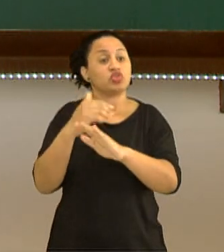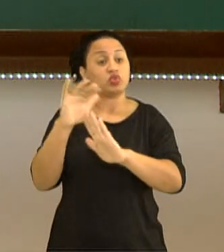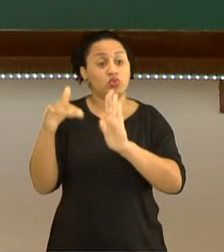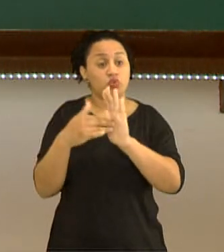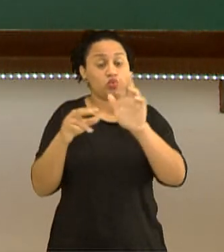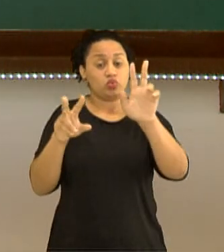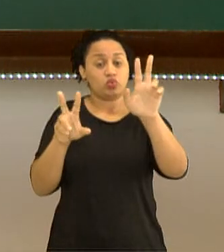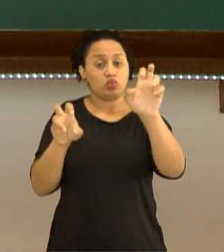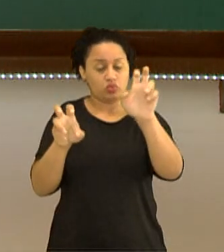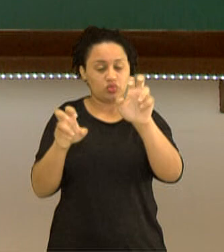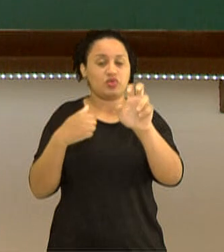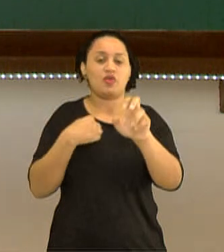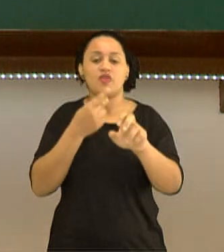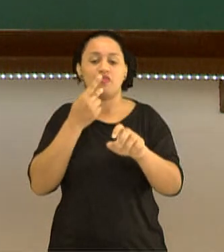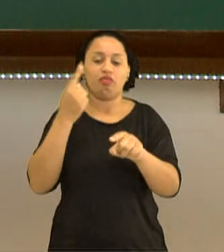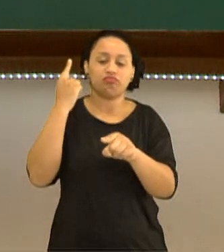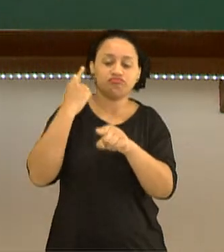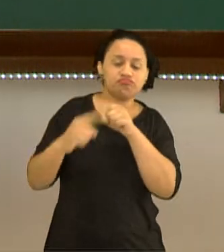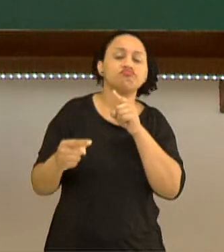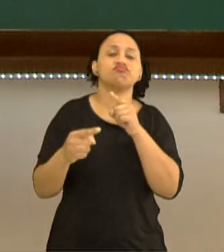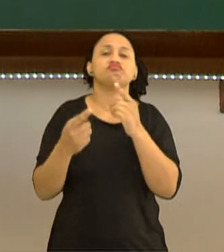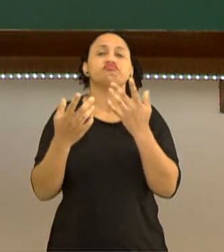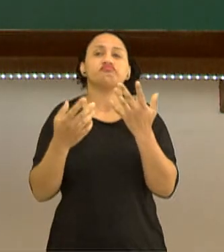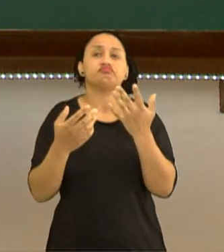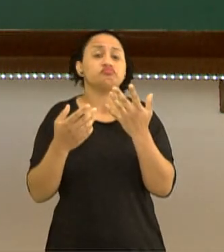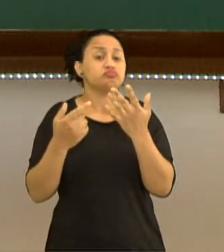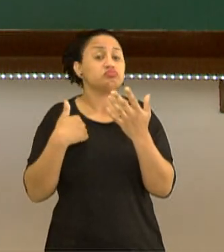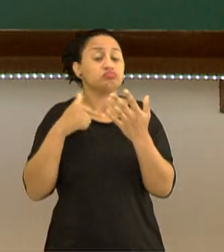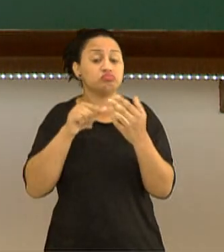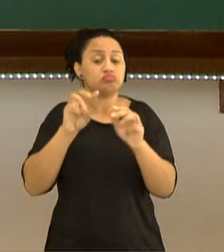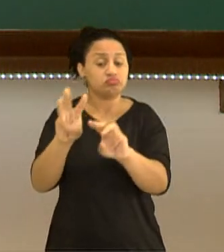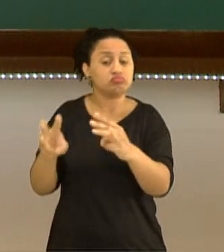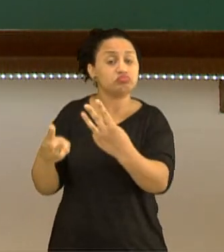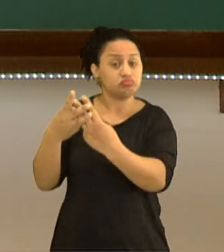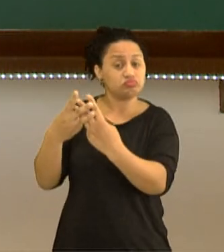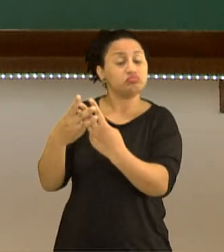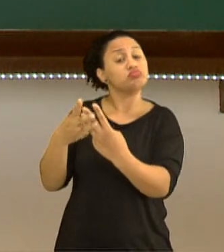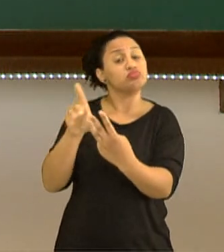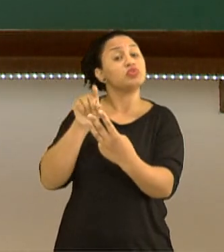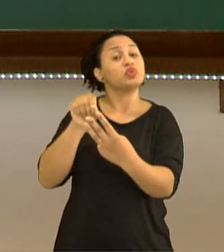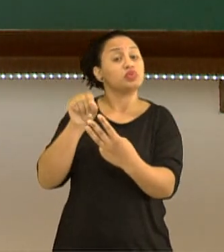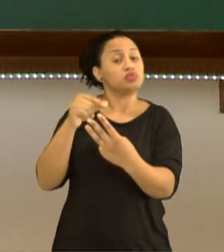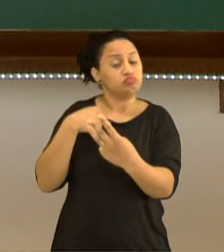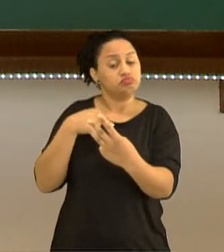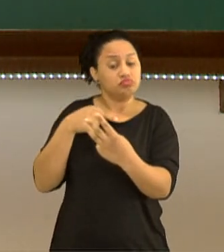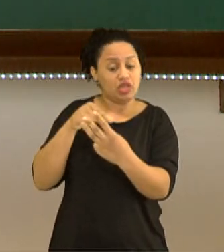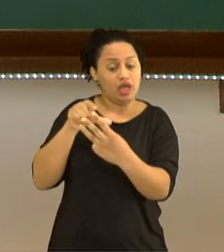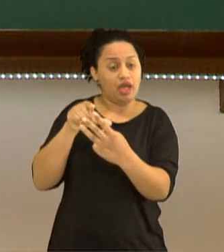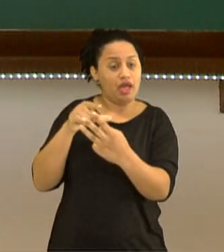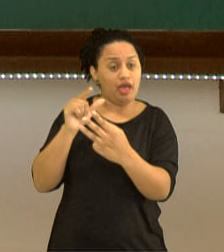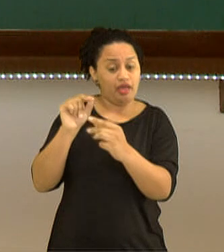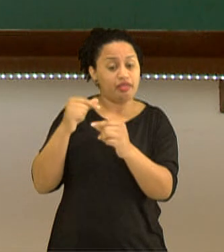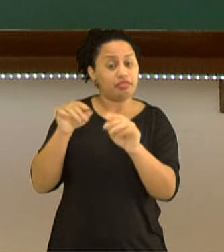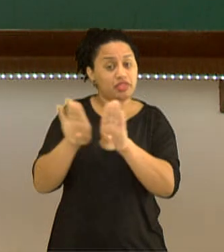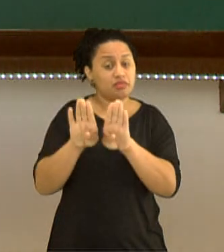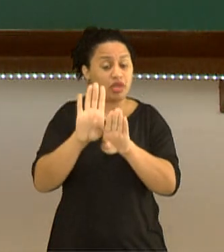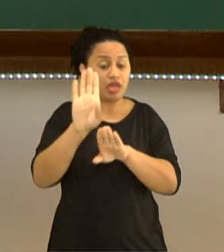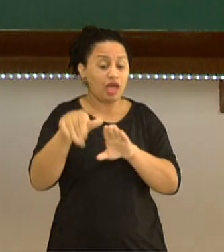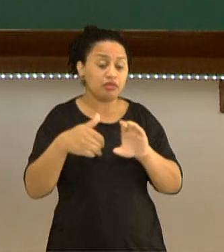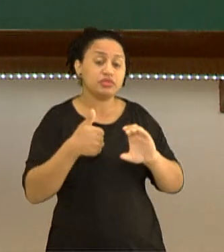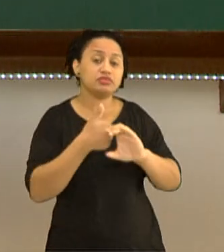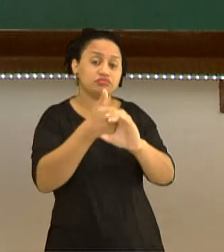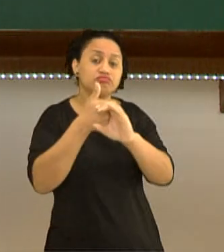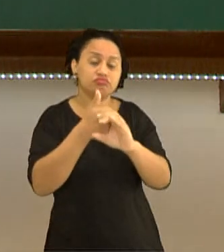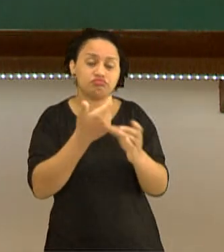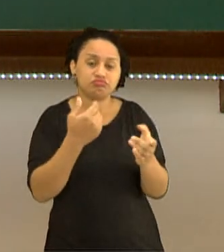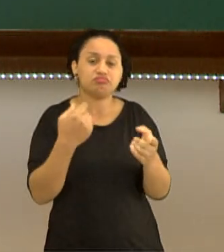que aí são proibições, para os judeus, de certa forma, teoricamente, se aplicam aos cristãos. Afinal